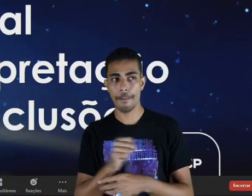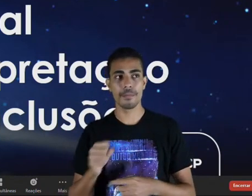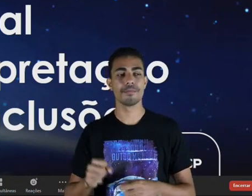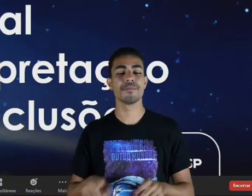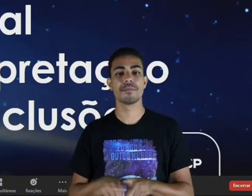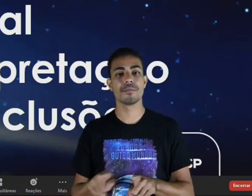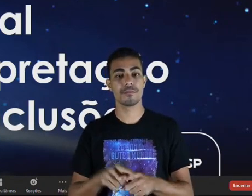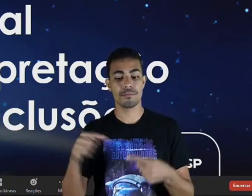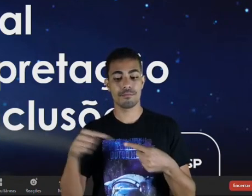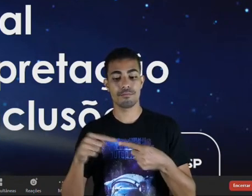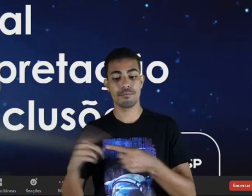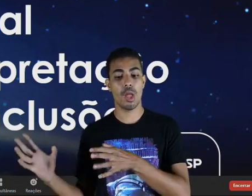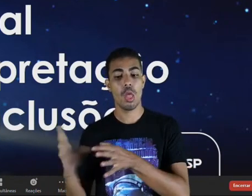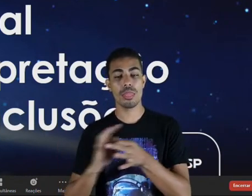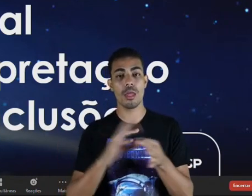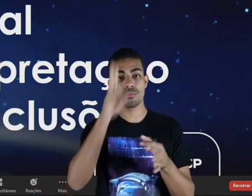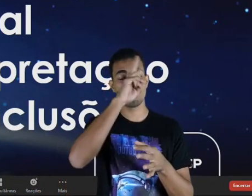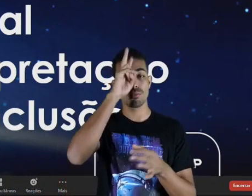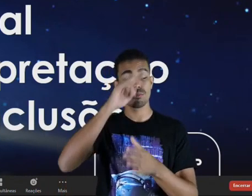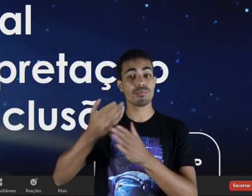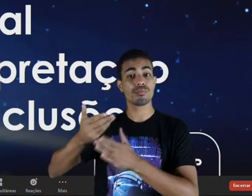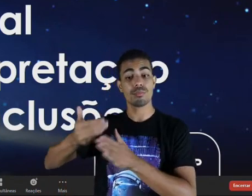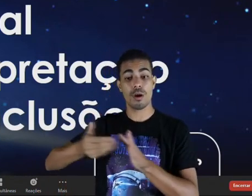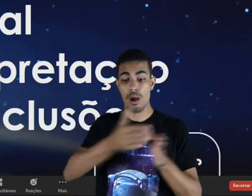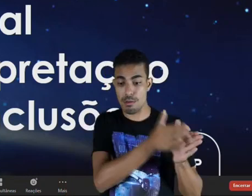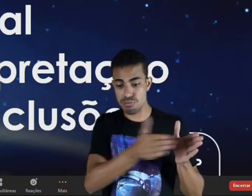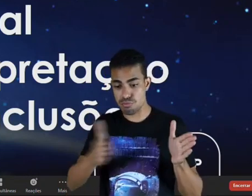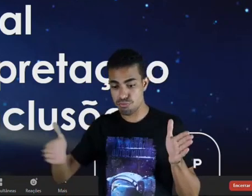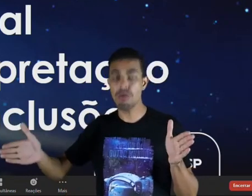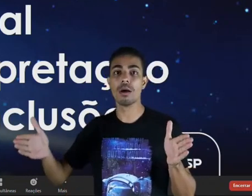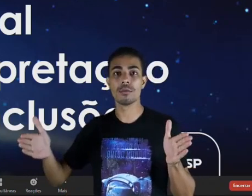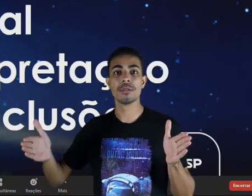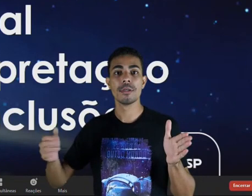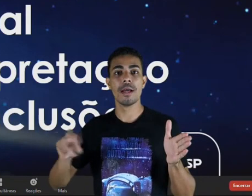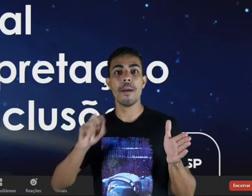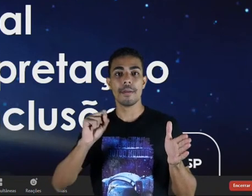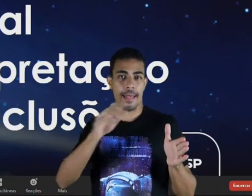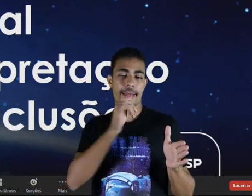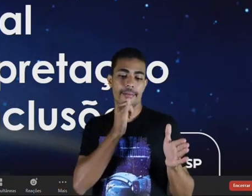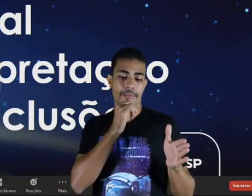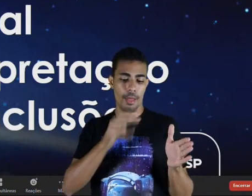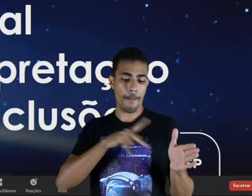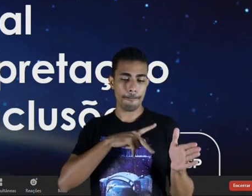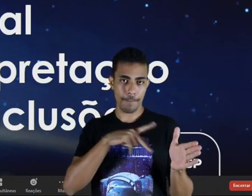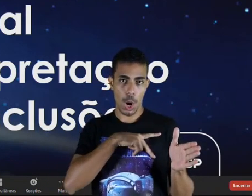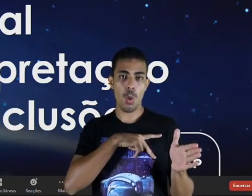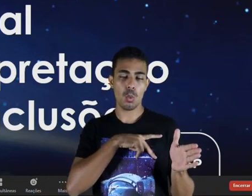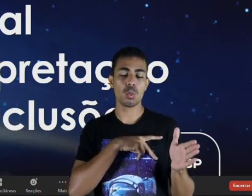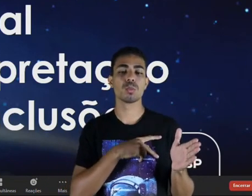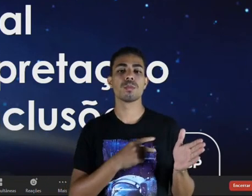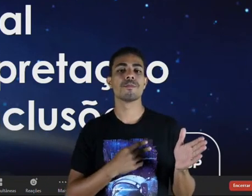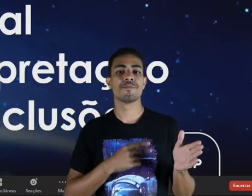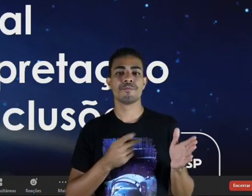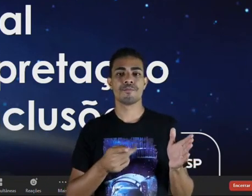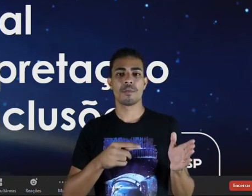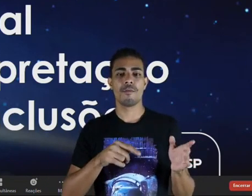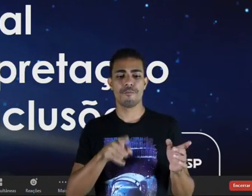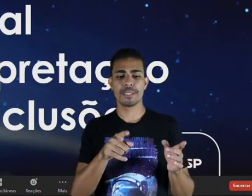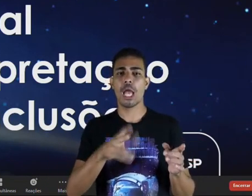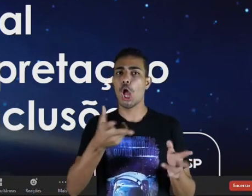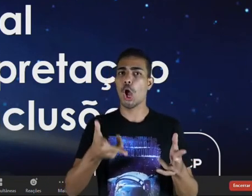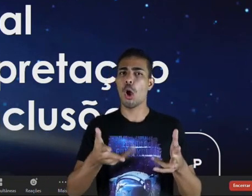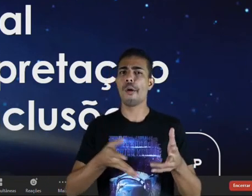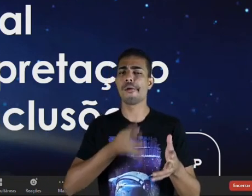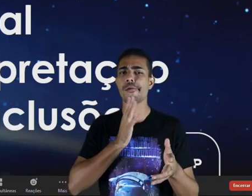também o contexto histórico. Tá bom? Por exemplo, quando você estuda Paulo falando sobre o Deus desconhecido, você descobre